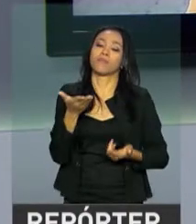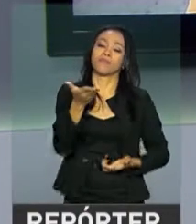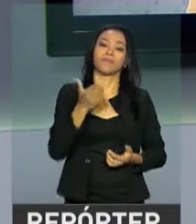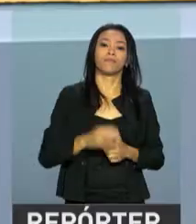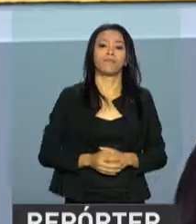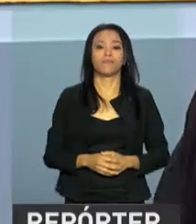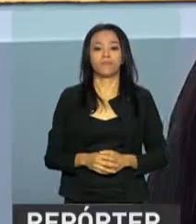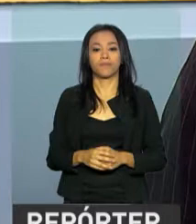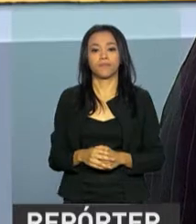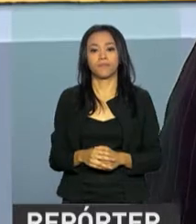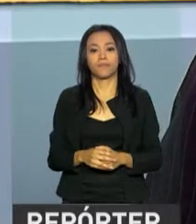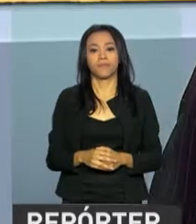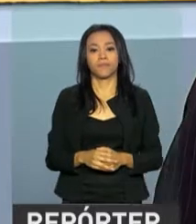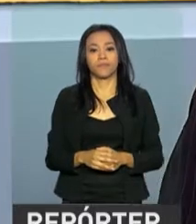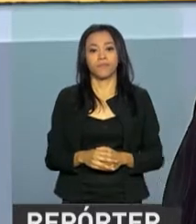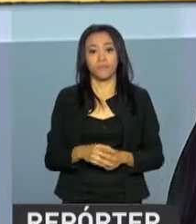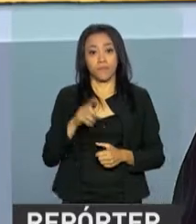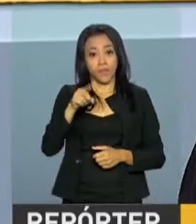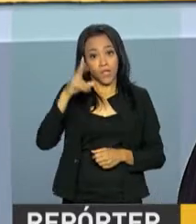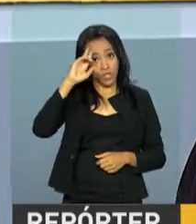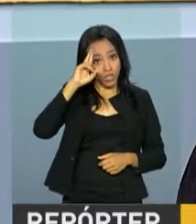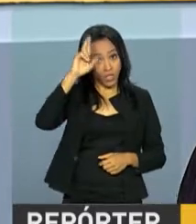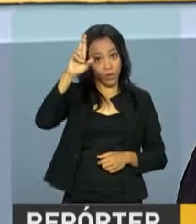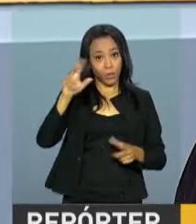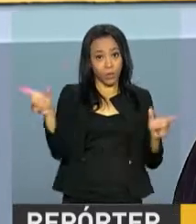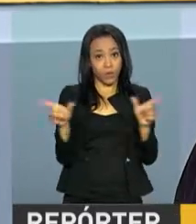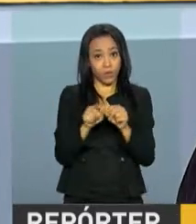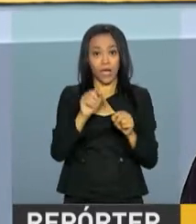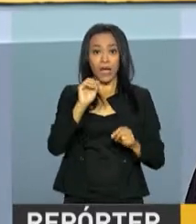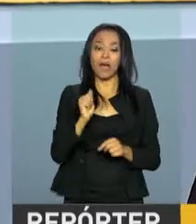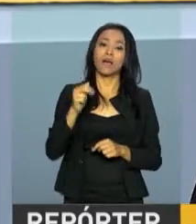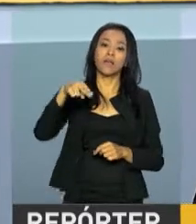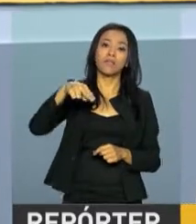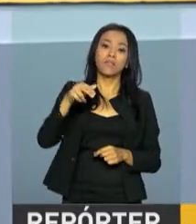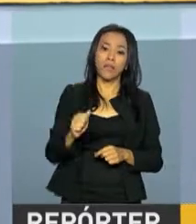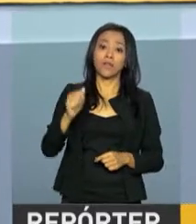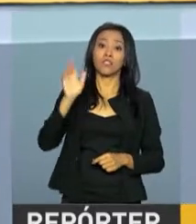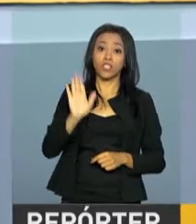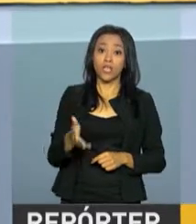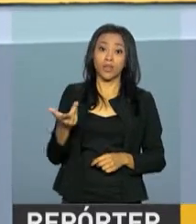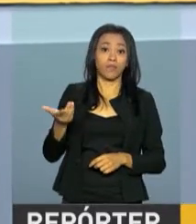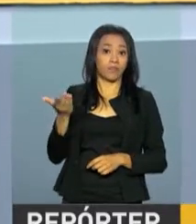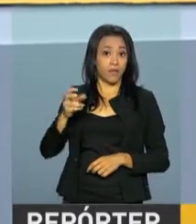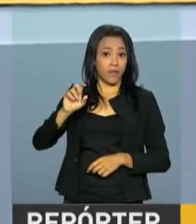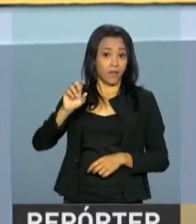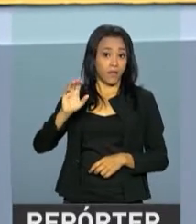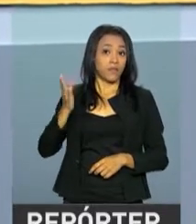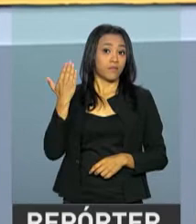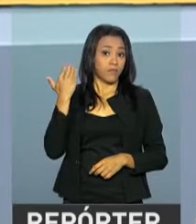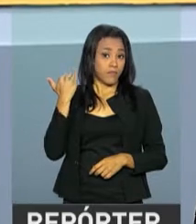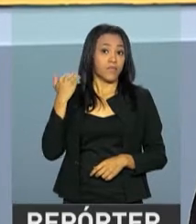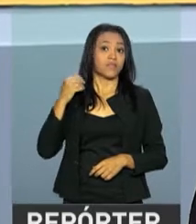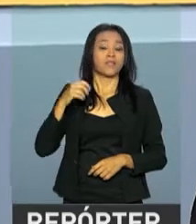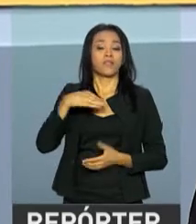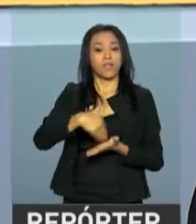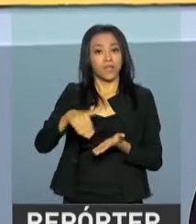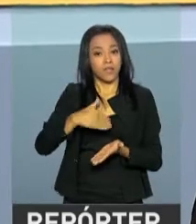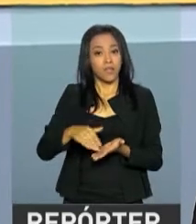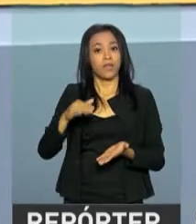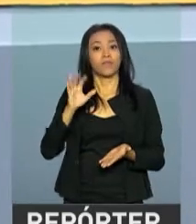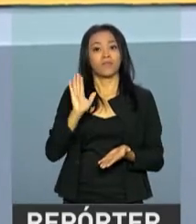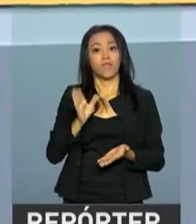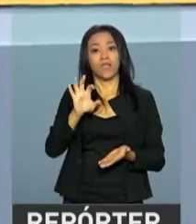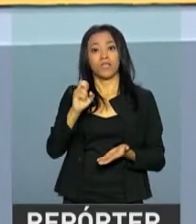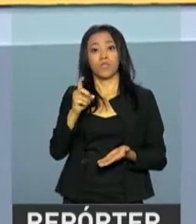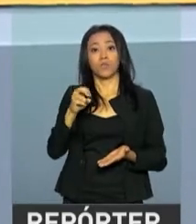fórum. Para o diretor da ANA, Marcelo Cruz, que já foi secretário executivo do Ministério do Meio Ambiente, é